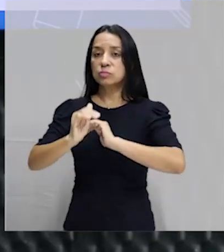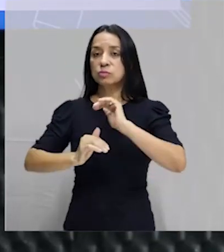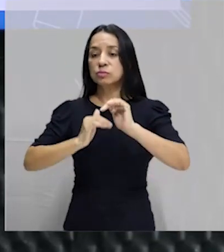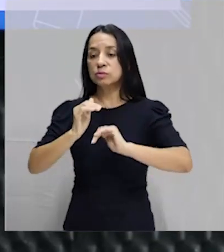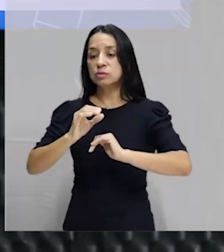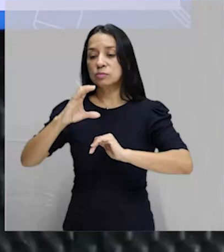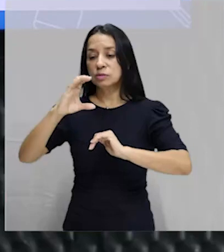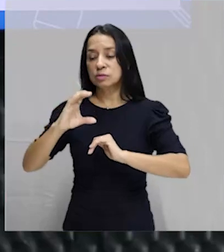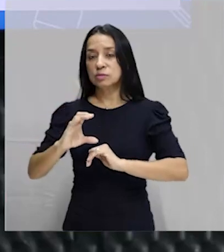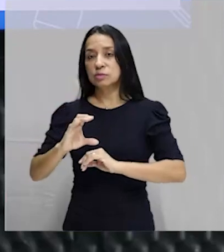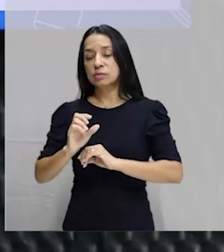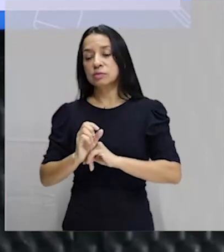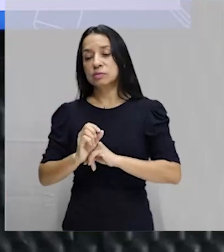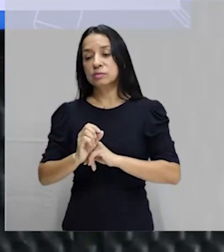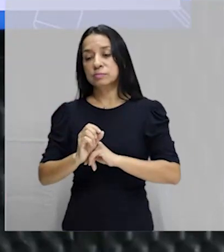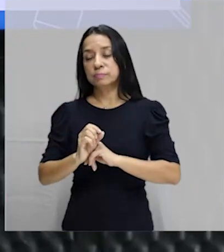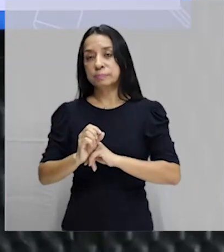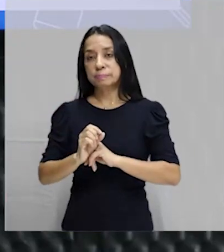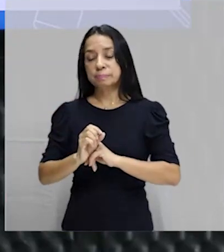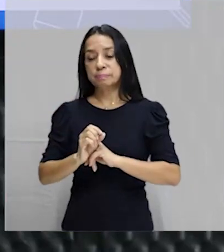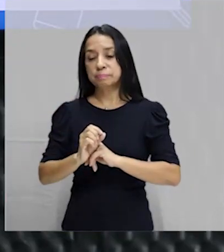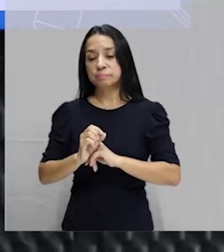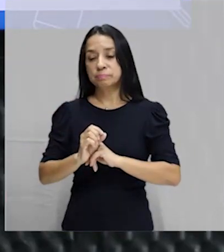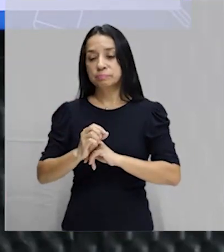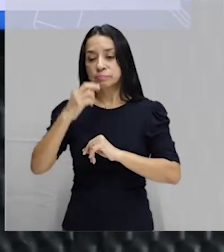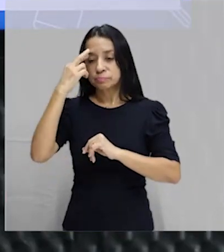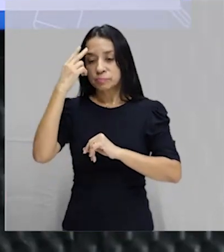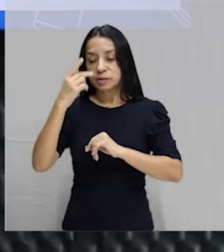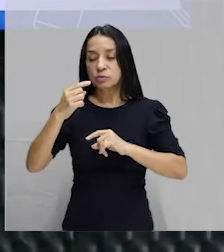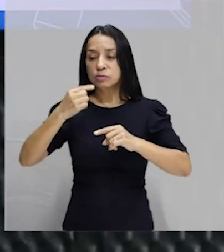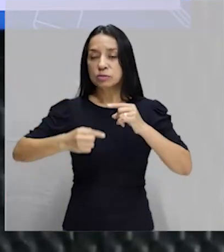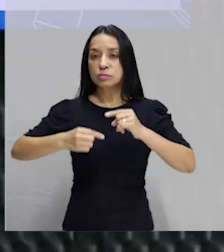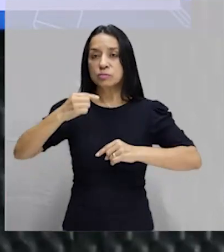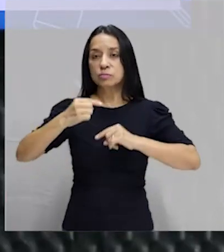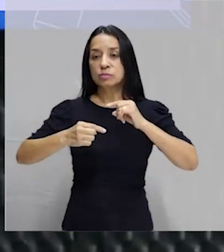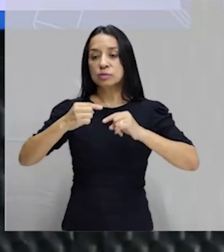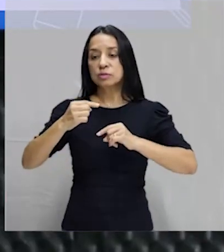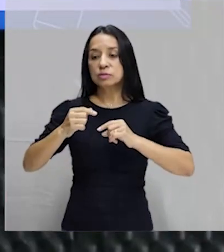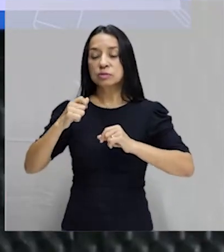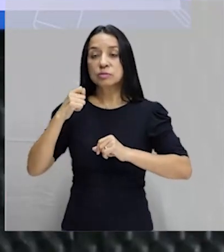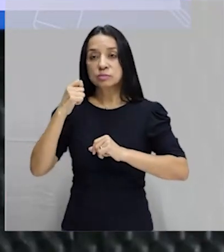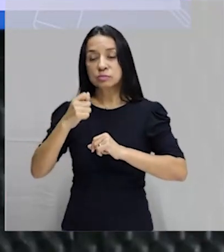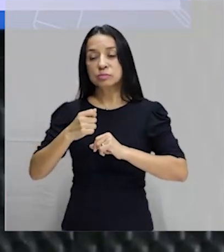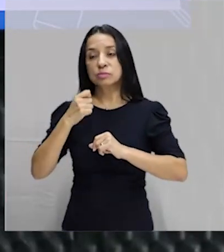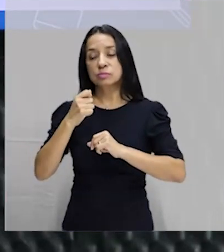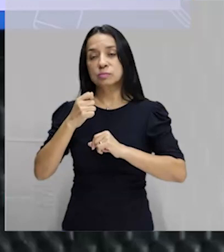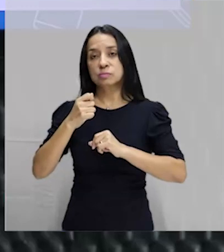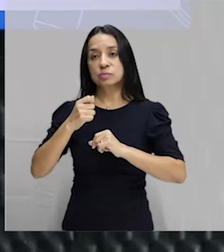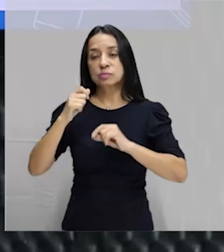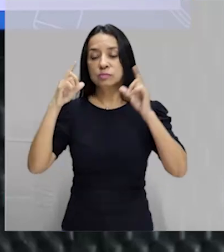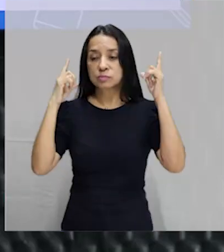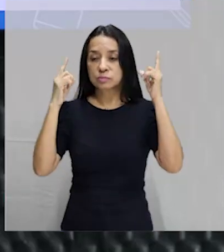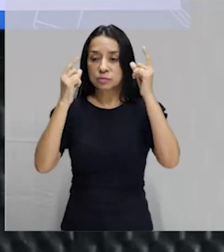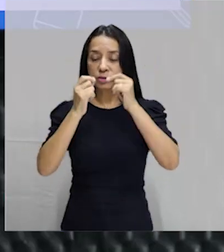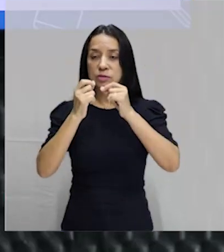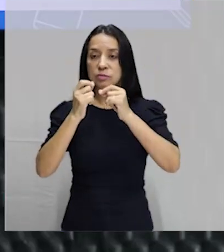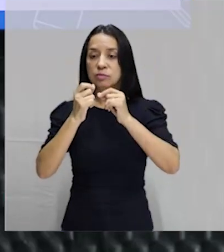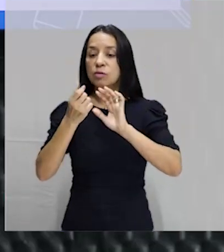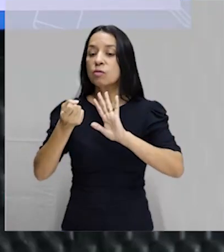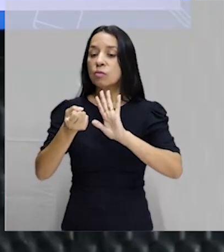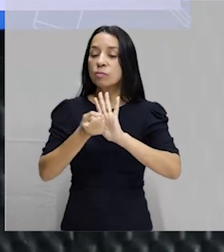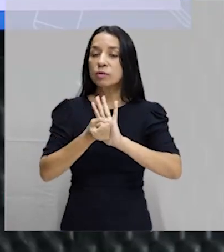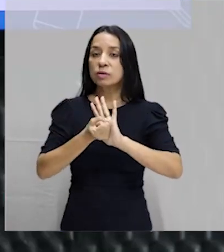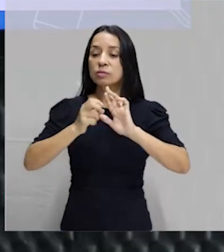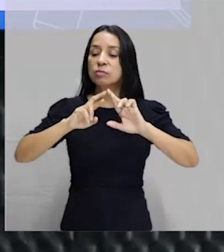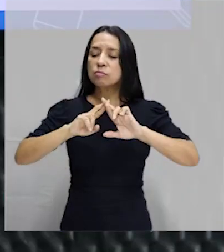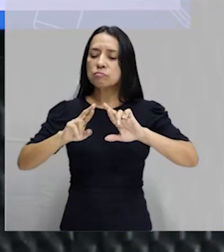que a história política administrativa dos helenos, ela foi uma história política marcada por